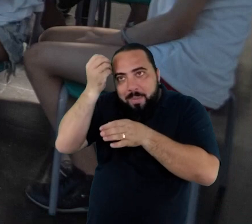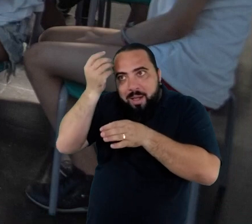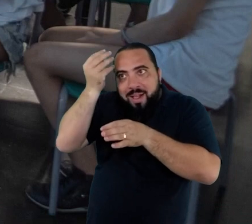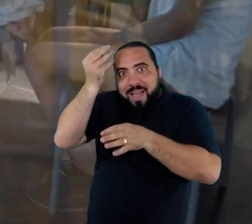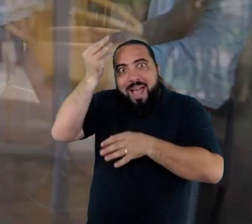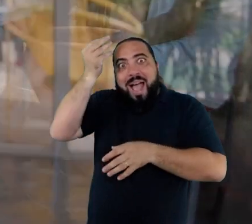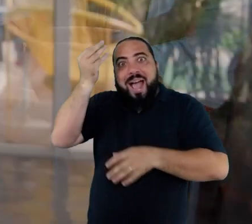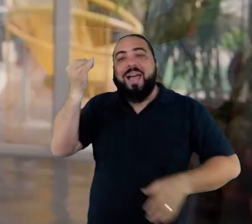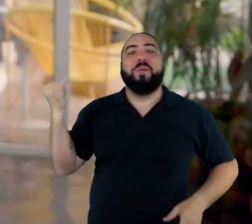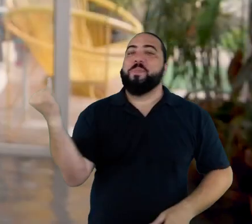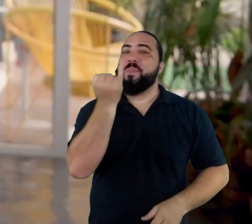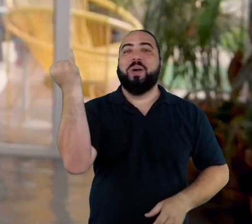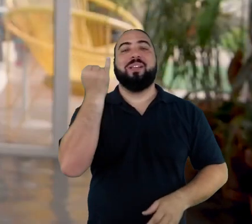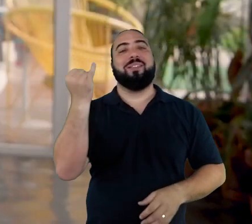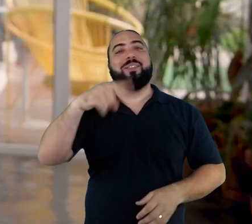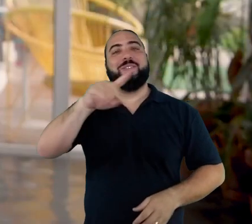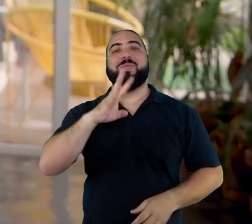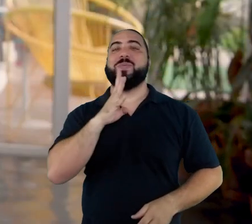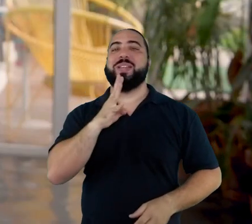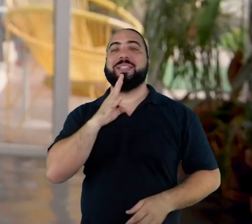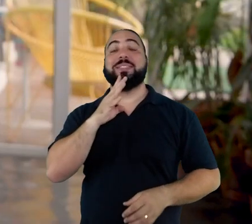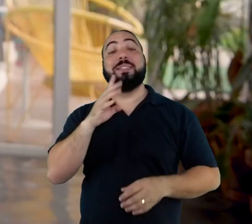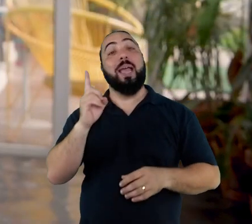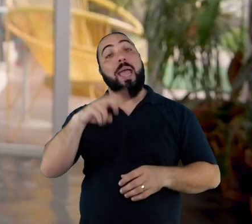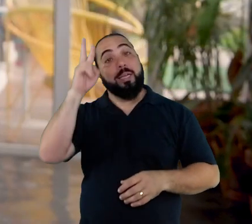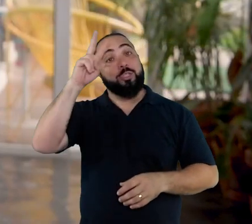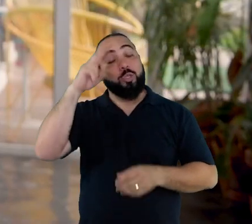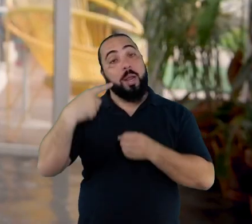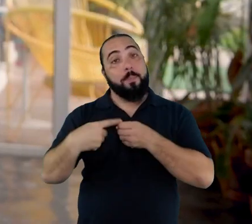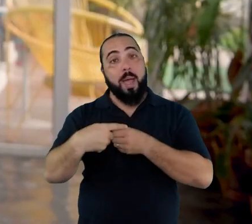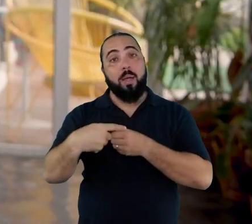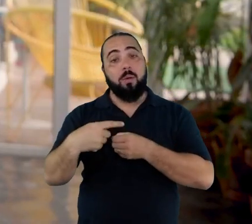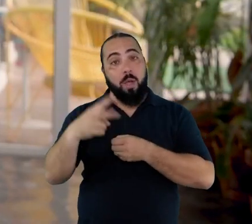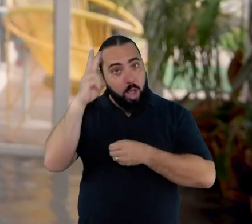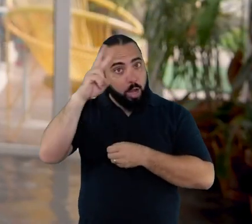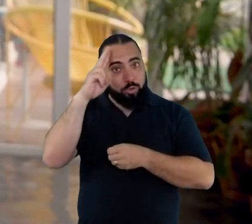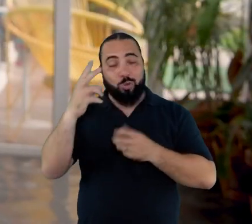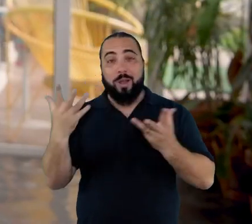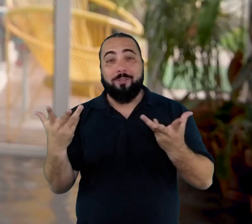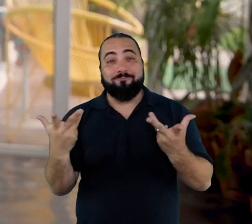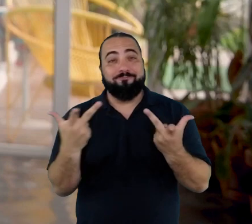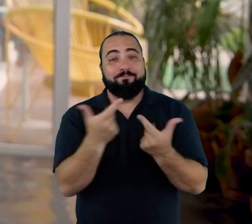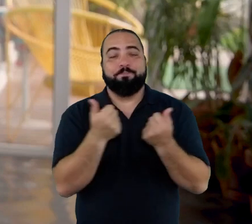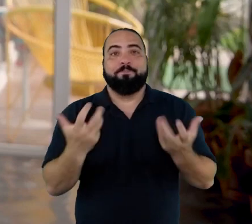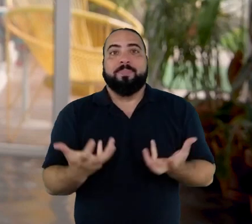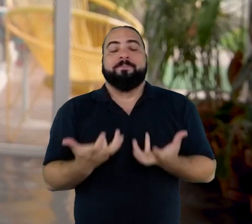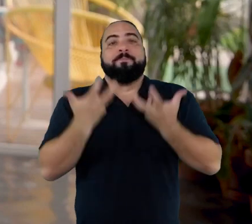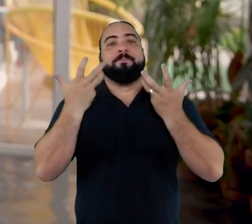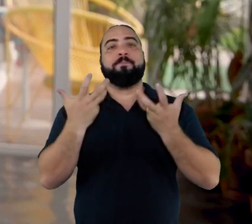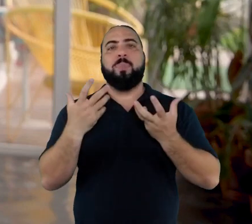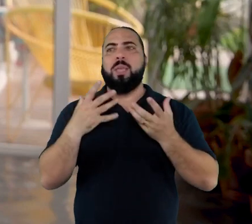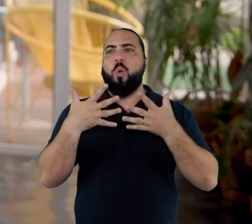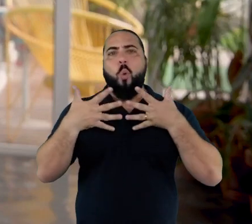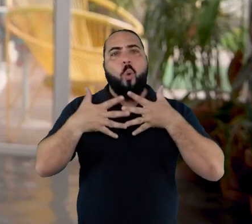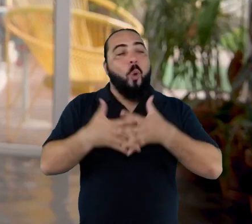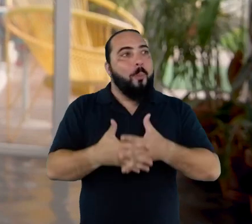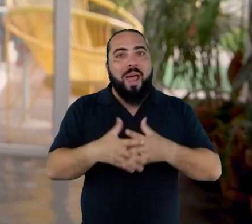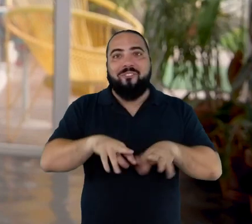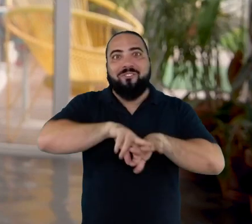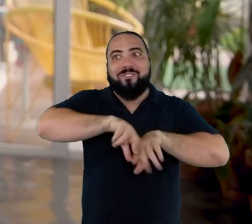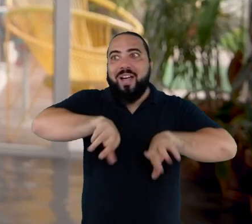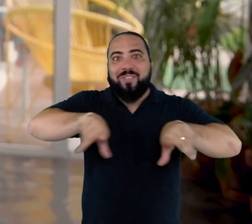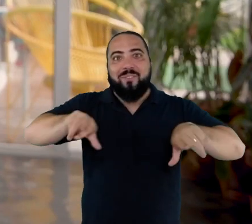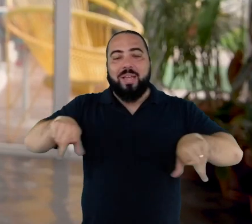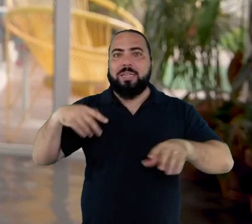a importância delas conhecerem a história do seu bairro, que é uma história tão rica e tão complexa e